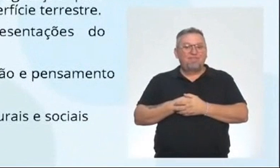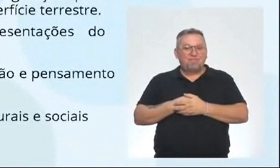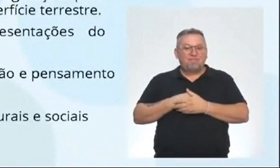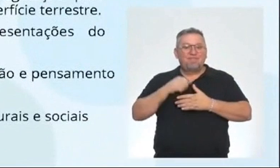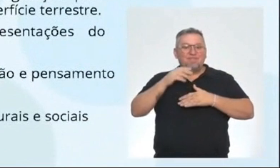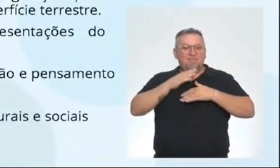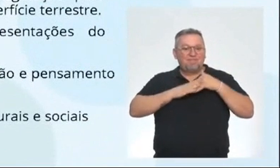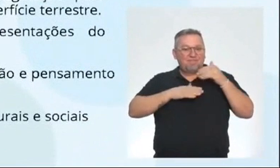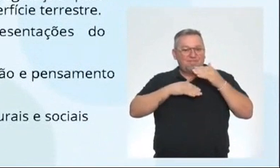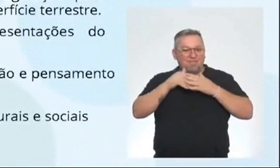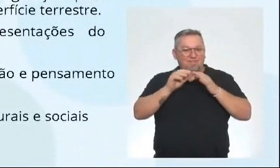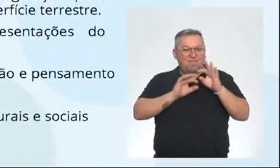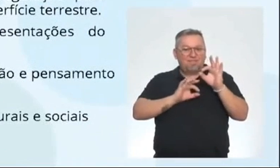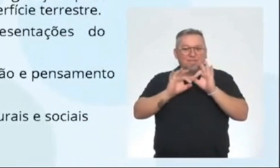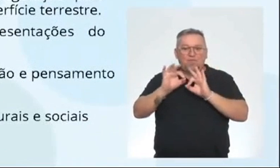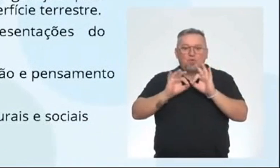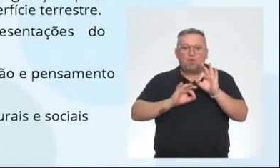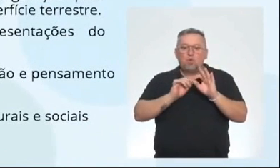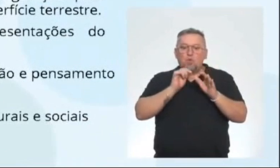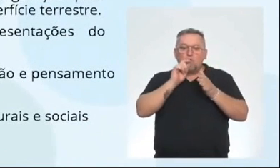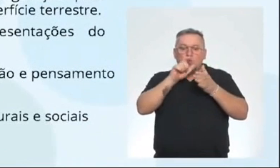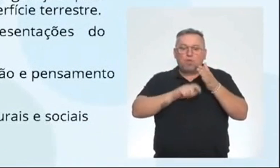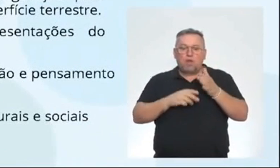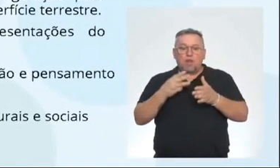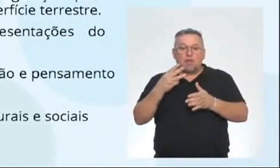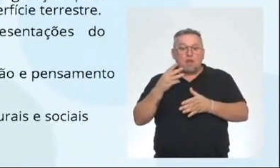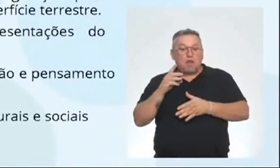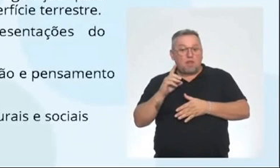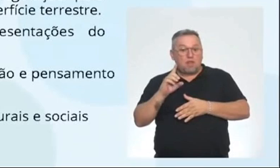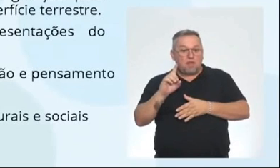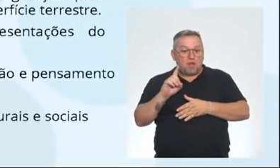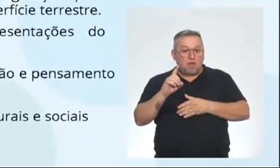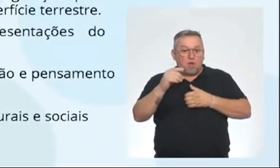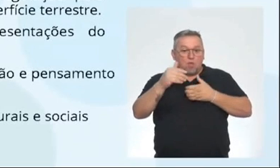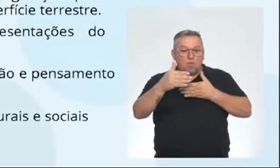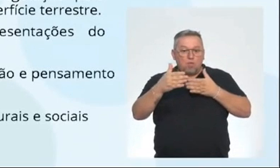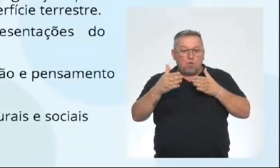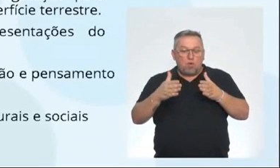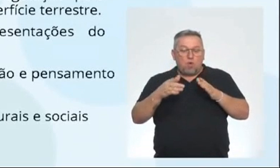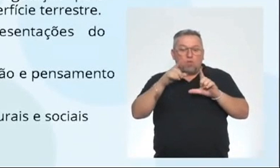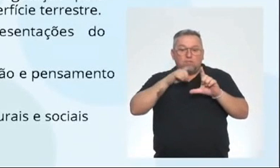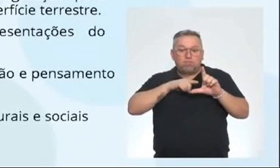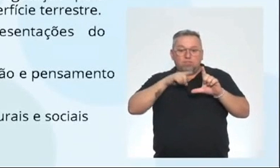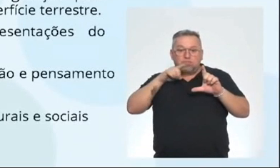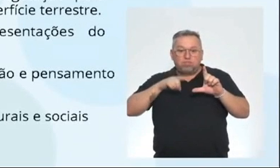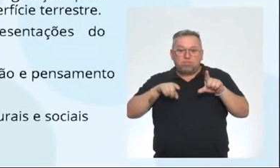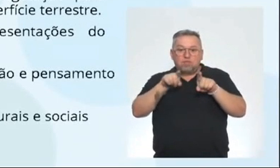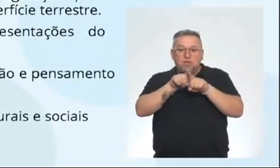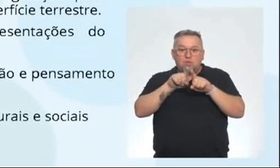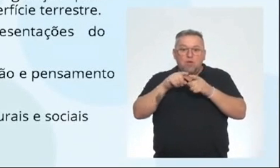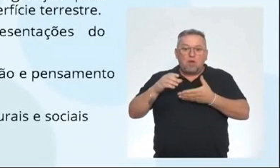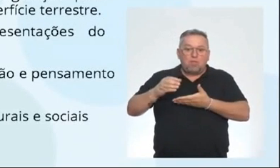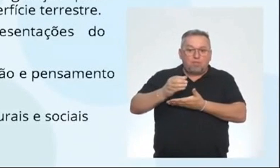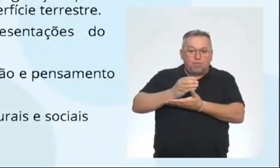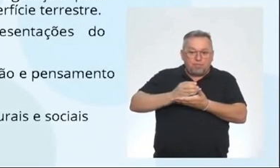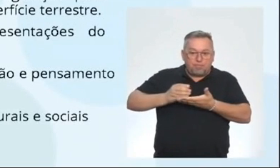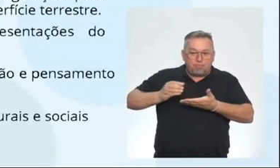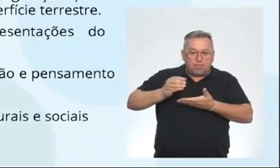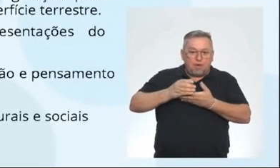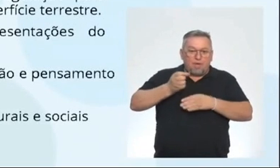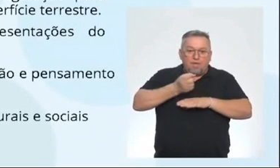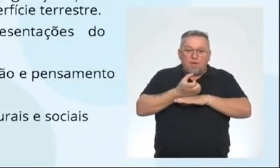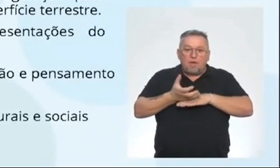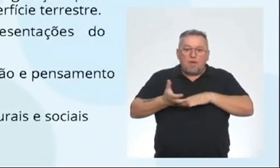Habilidade: elaborar modelos tridimensionais, blocos, diagramas e perfis topográficos e de vegetação